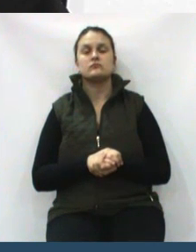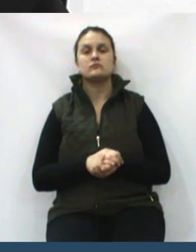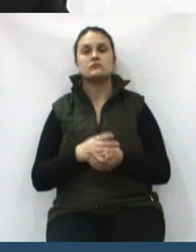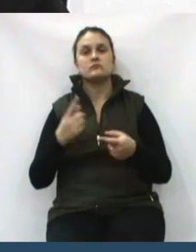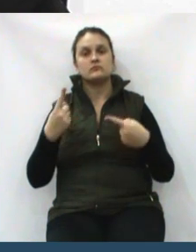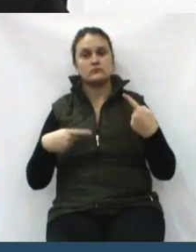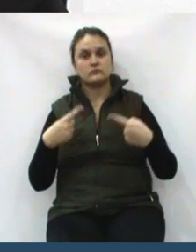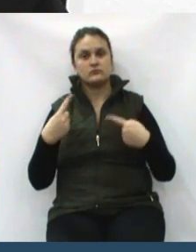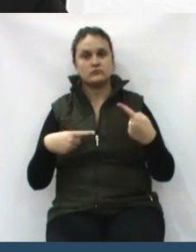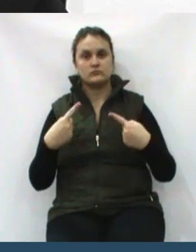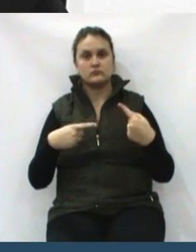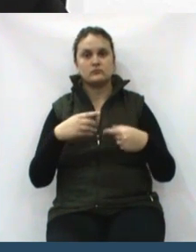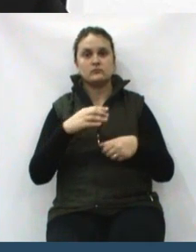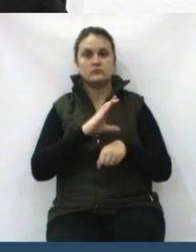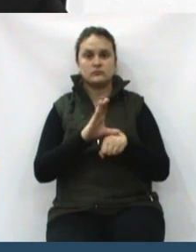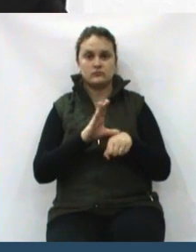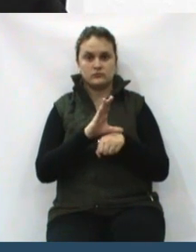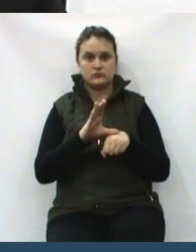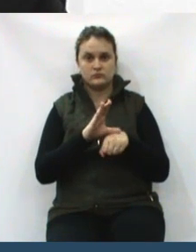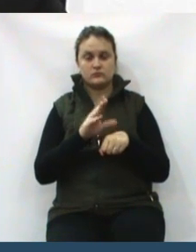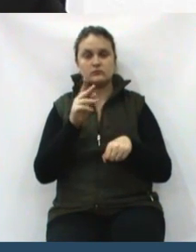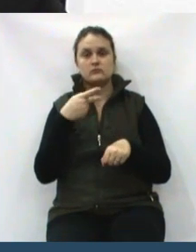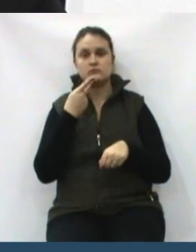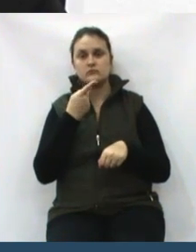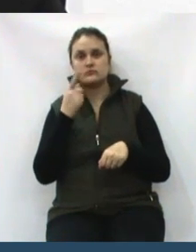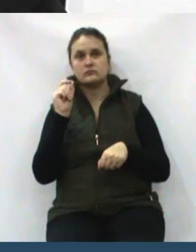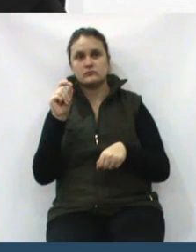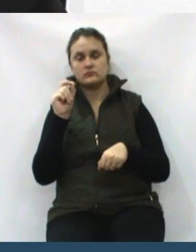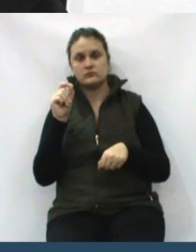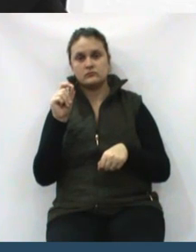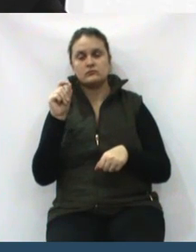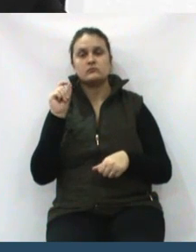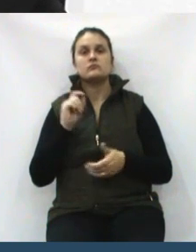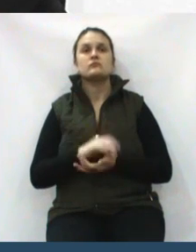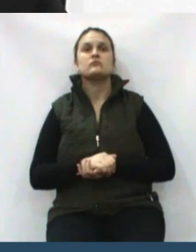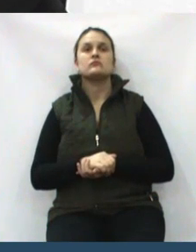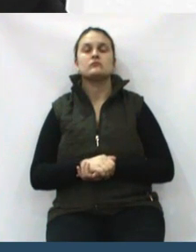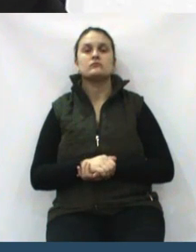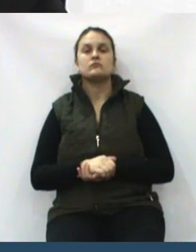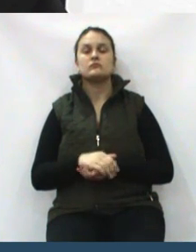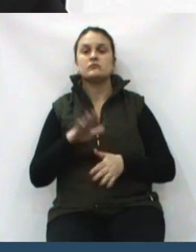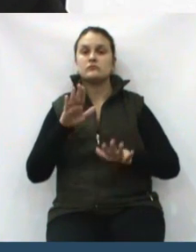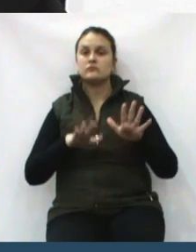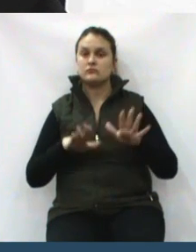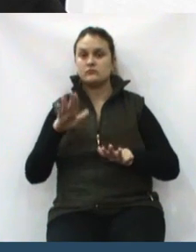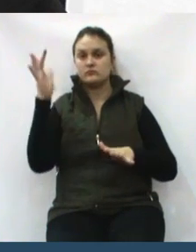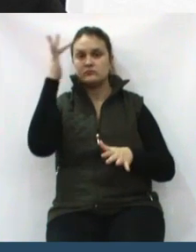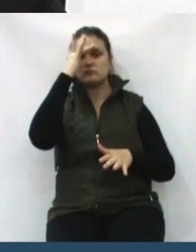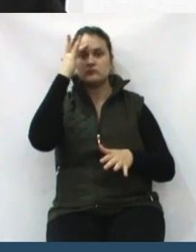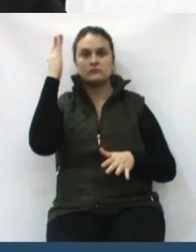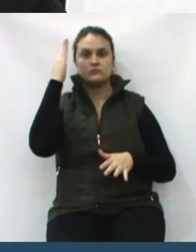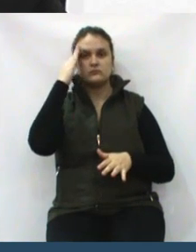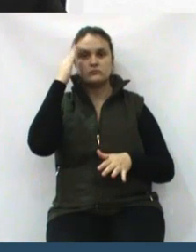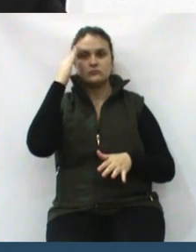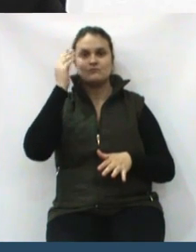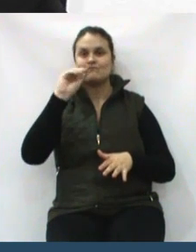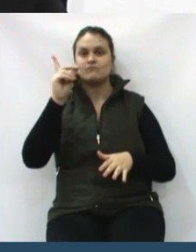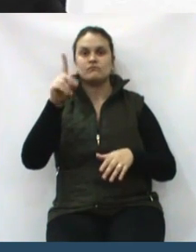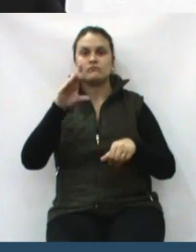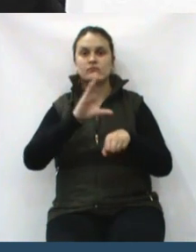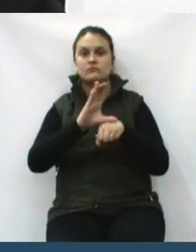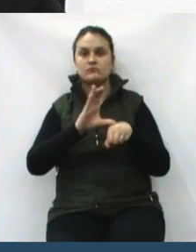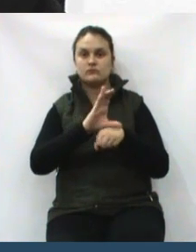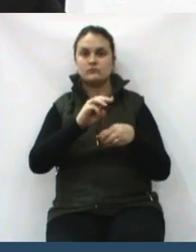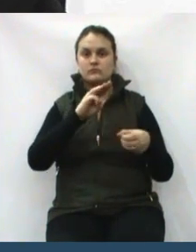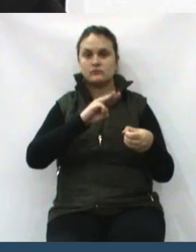A discussão constitucional dele era a seguinte, que muitos entendem que não é constitucional